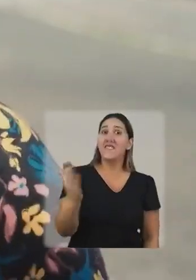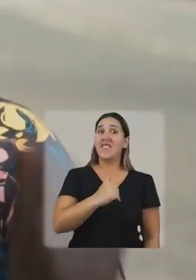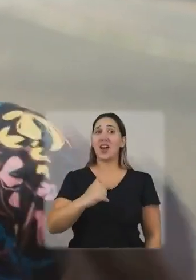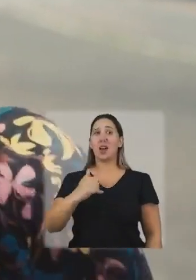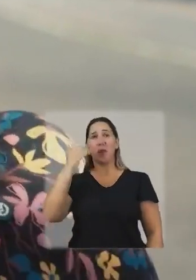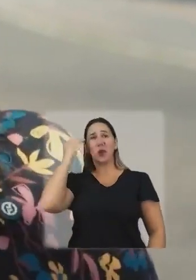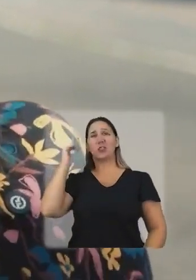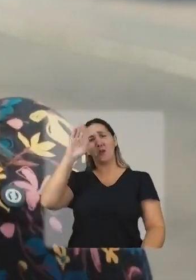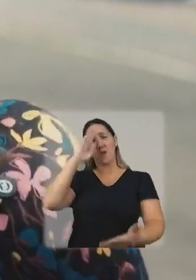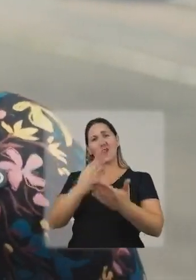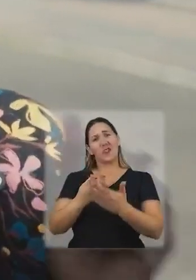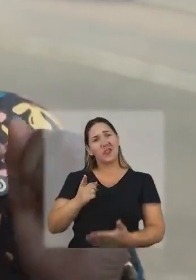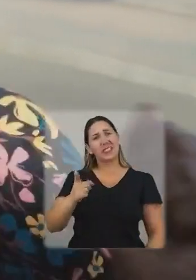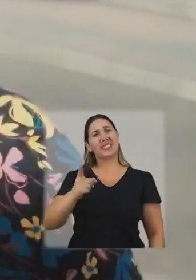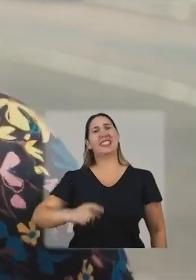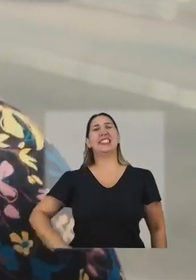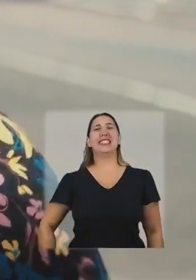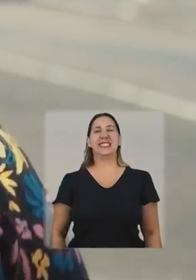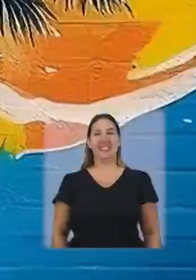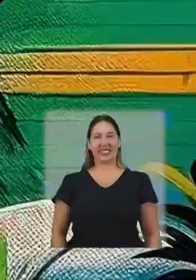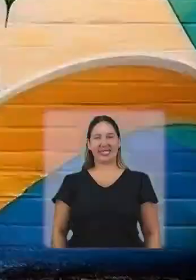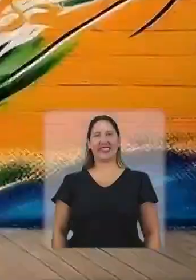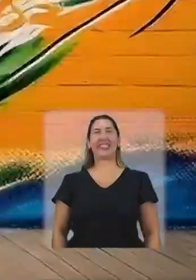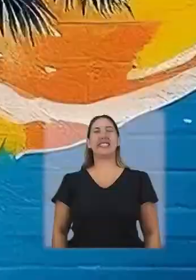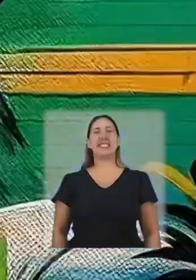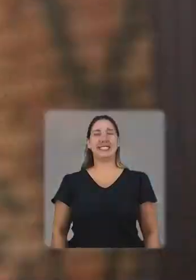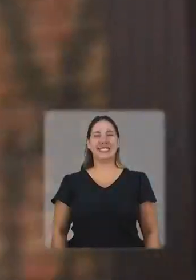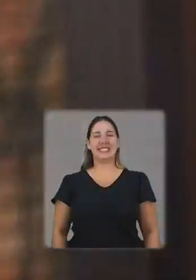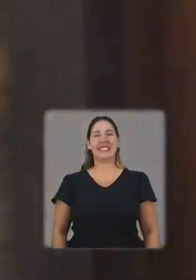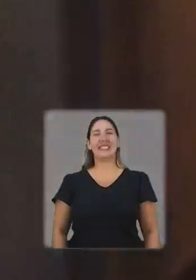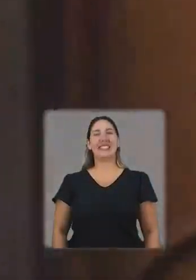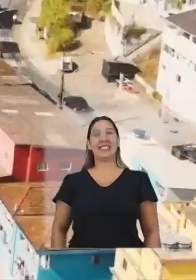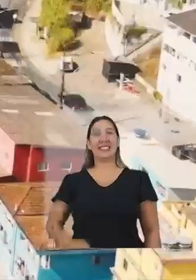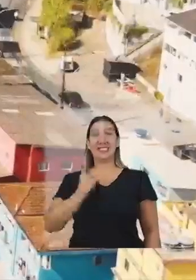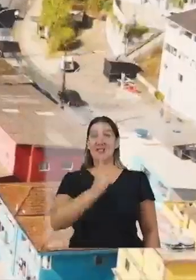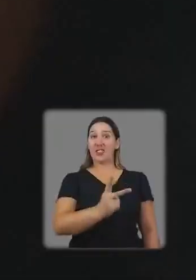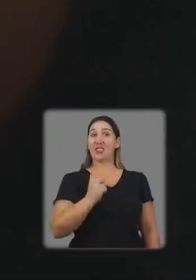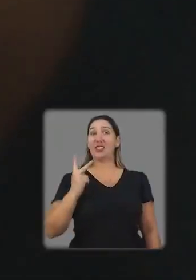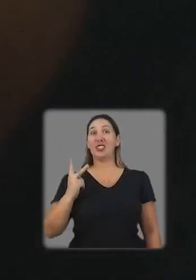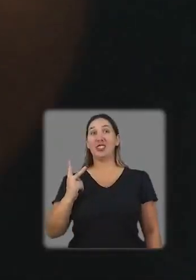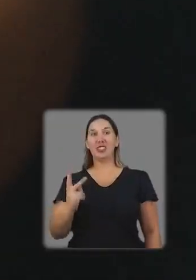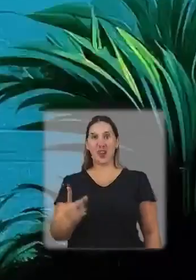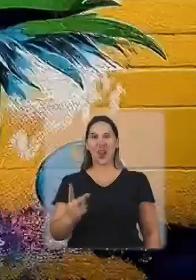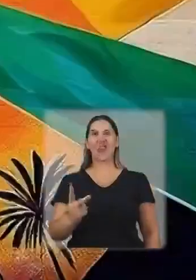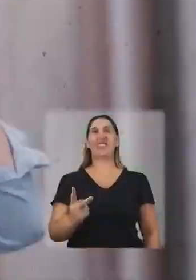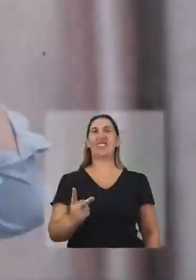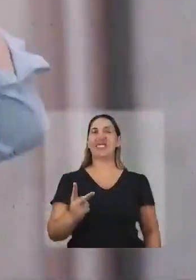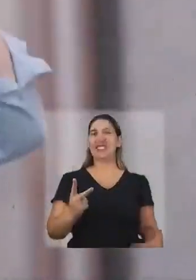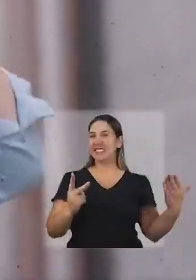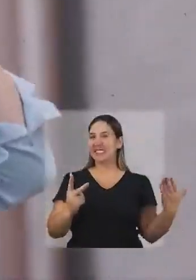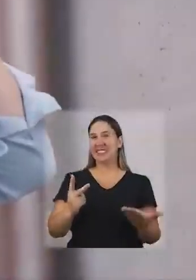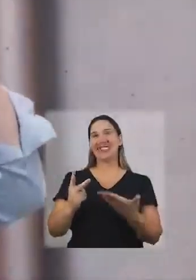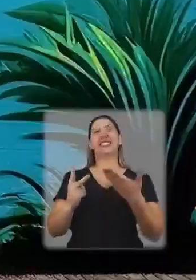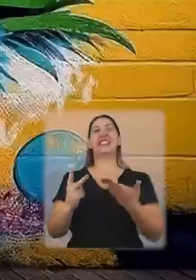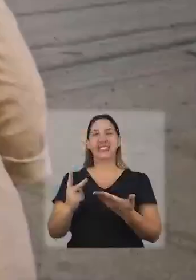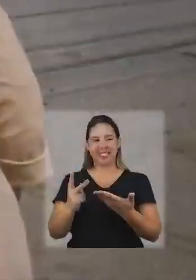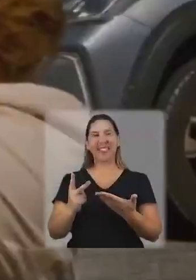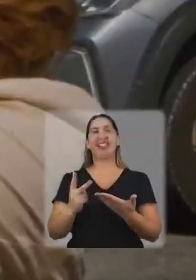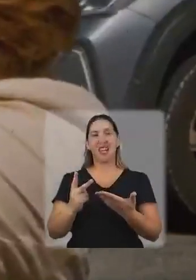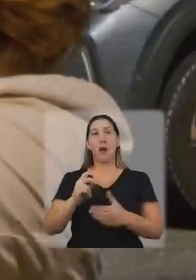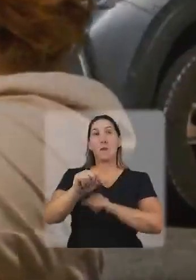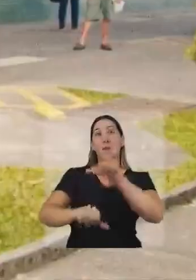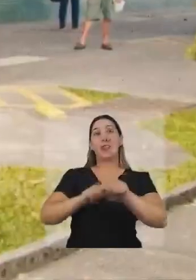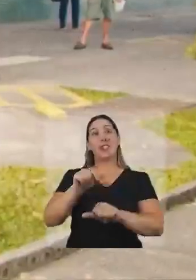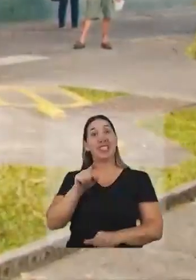Santos. Vai, Rosana, nós estamos confiando em você. Rosana 22, Rosana 22. É 22, porque só o